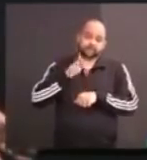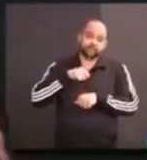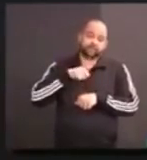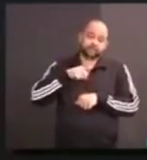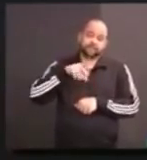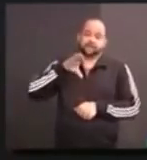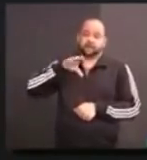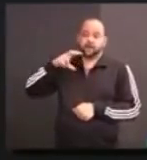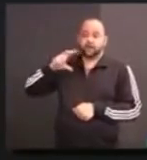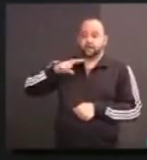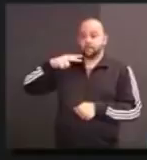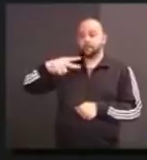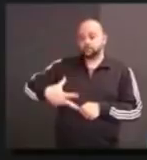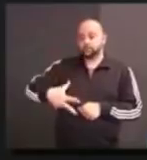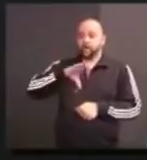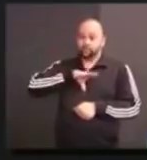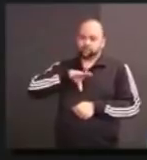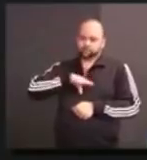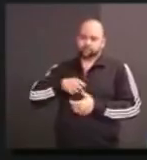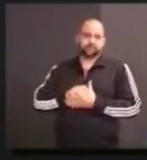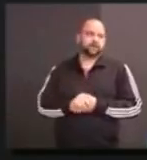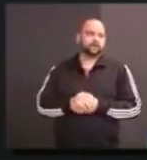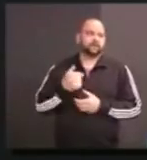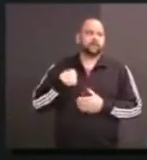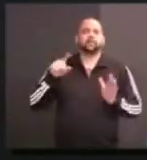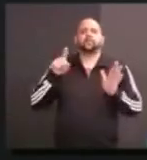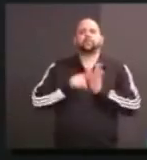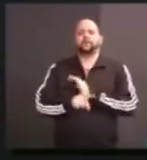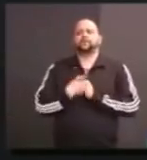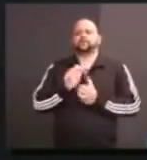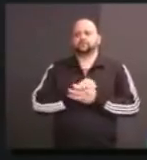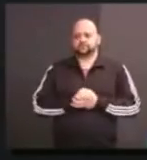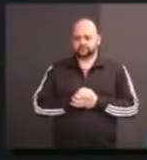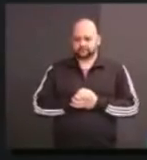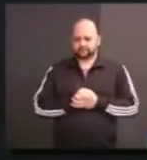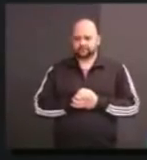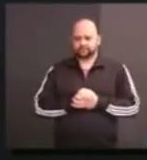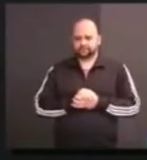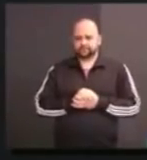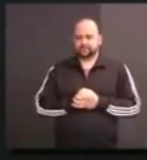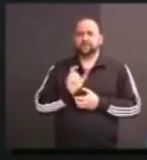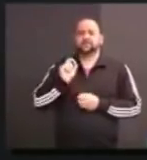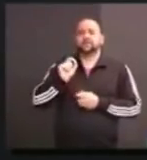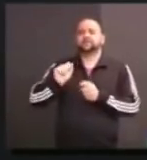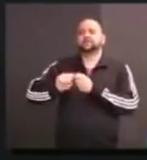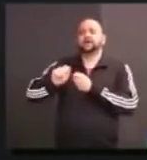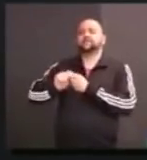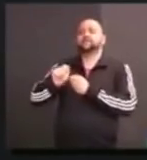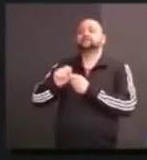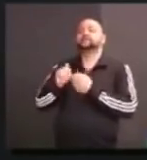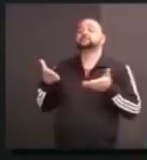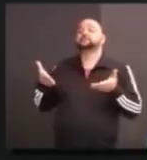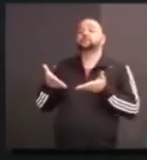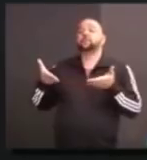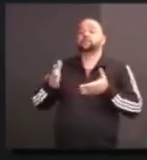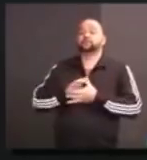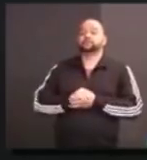Portugal, eu pergunto a vocês, em torno de Chico Xavier estaria se fazendo o quê hoje?